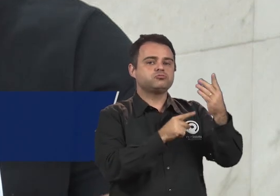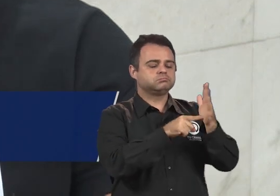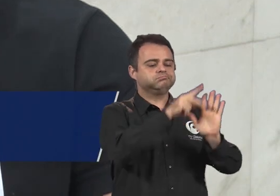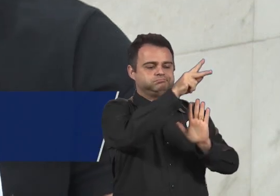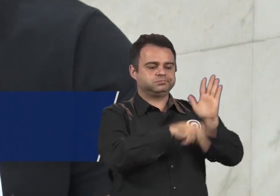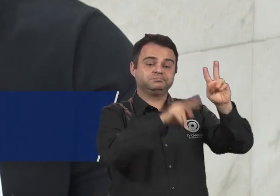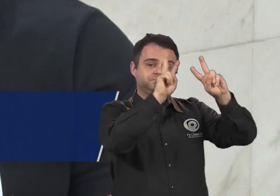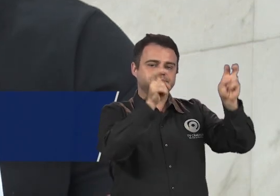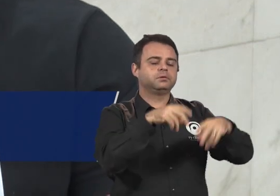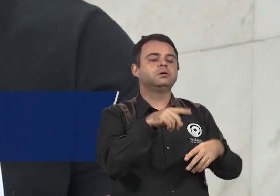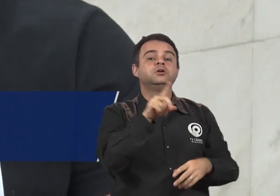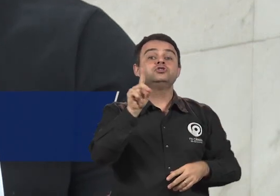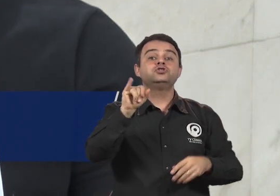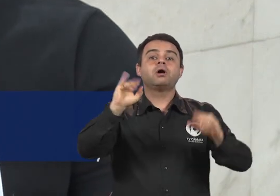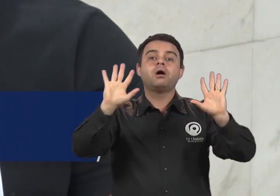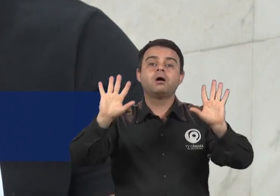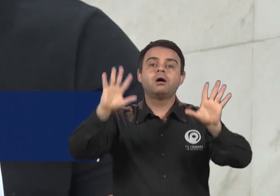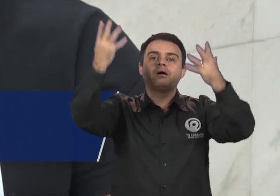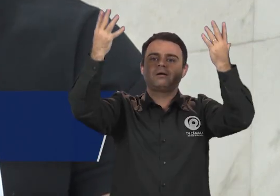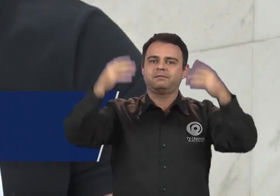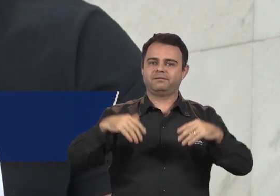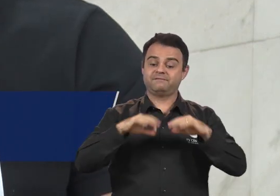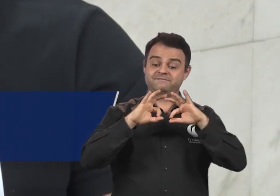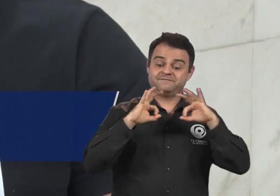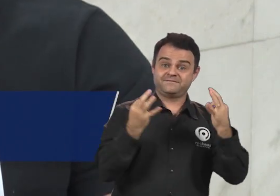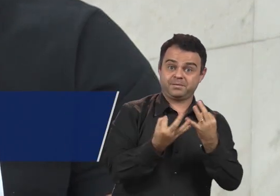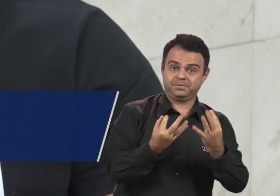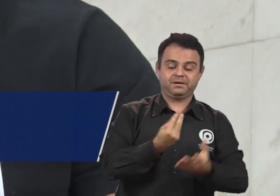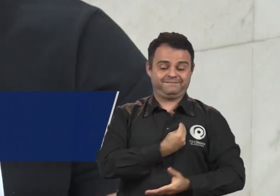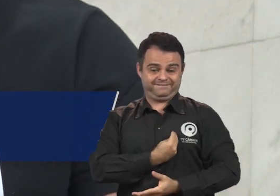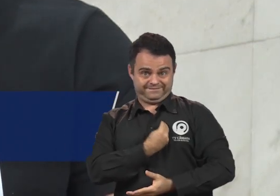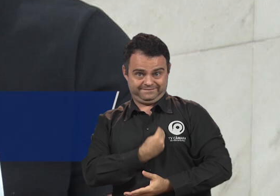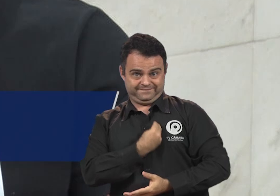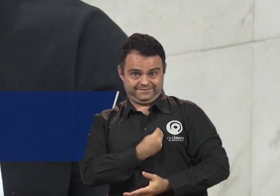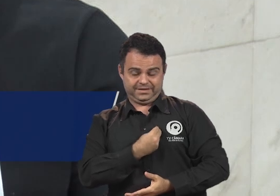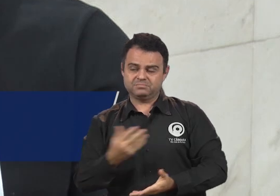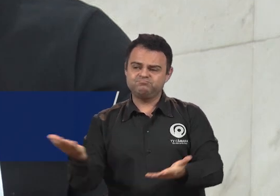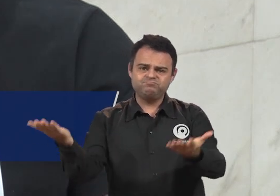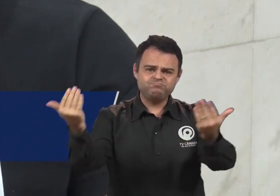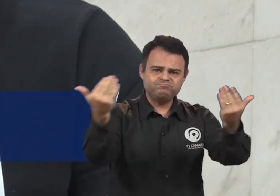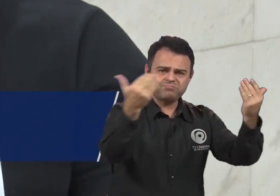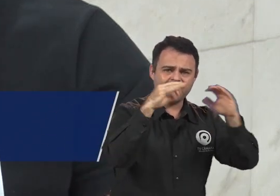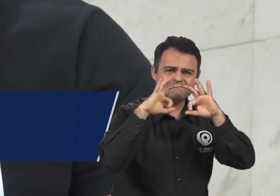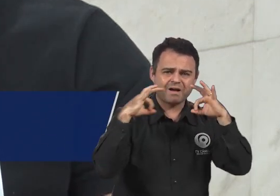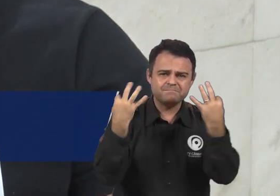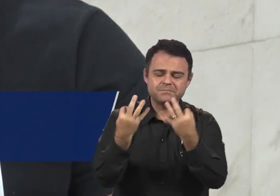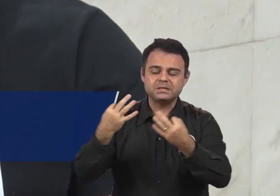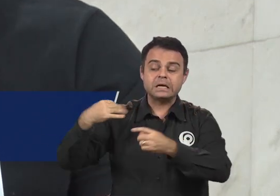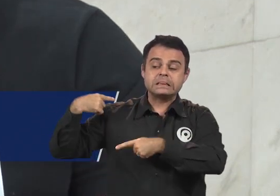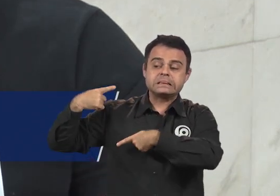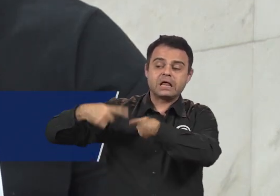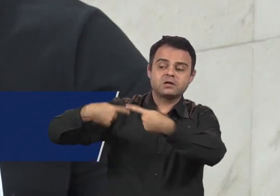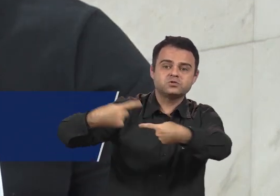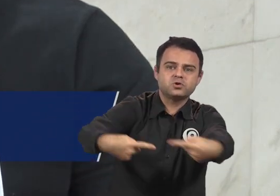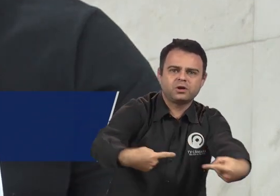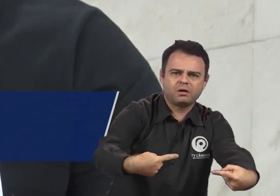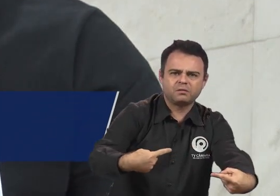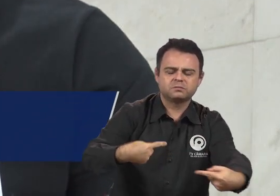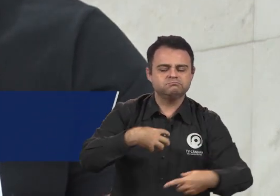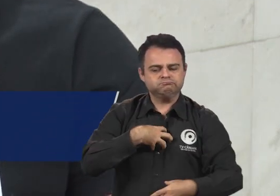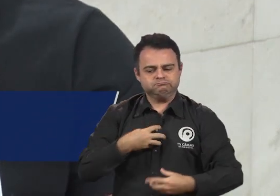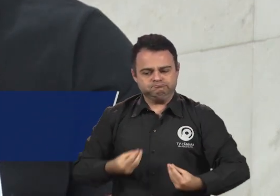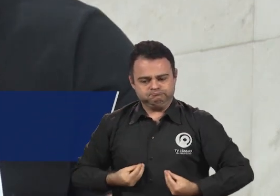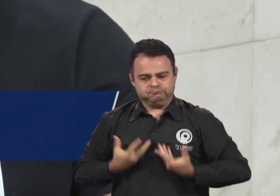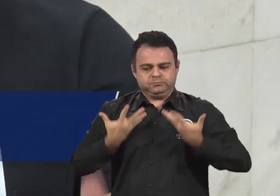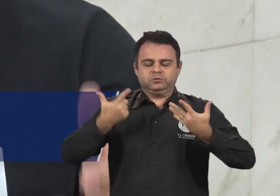Defesa da Vida e da Família, para a gente resgatar esse sentimento da família tradicional, daquilo que a gente acredita, dos nossos valores, dos